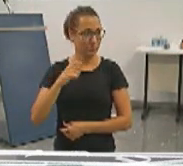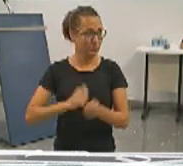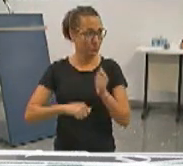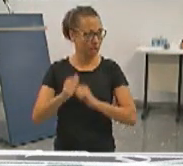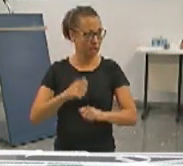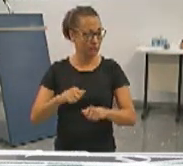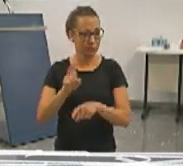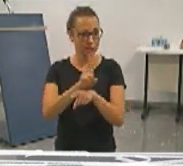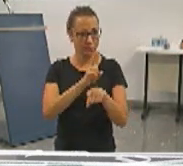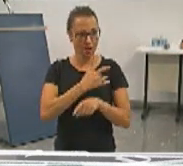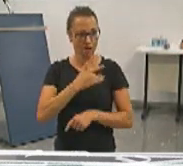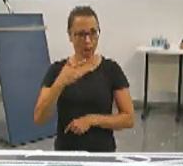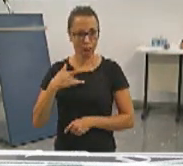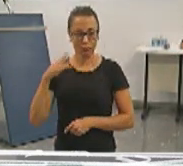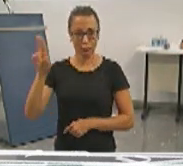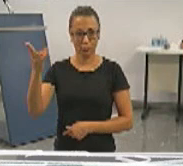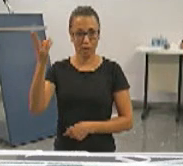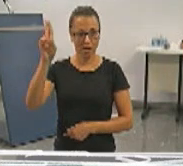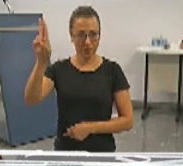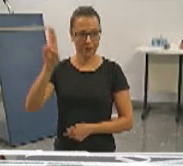atenção à saúde do HU.